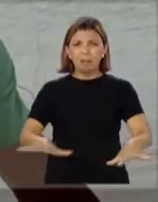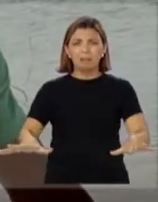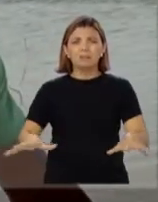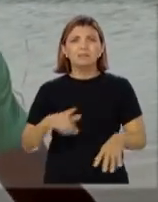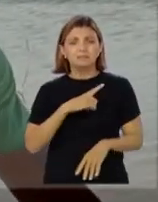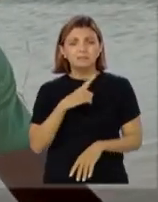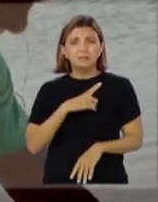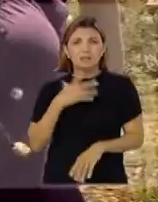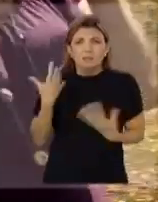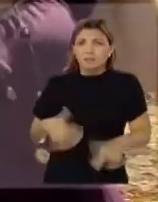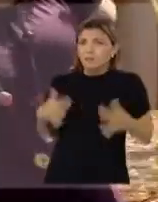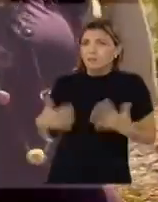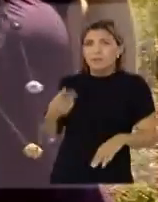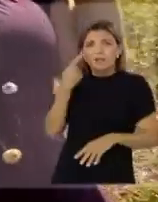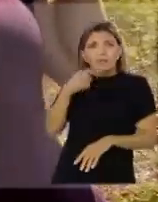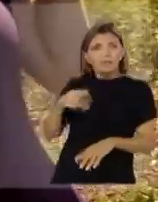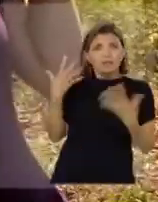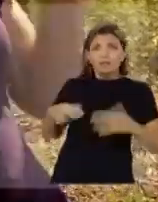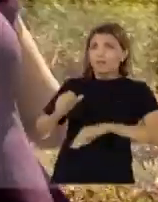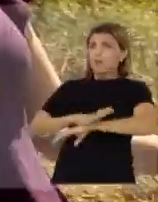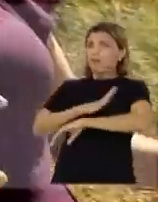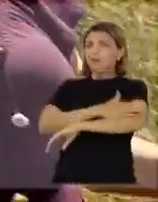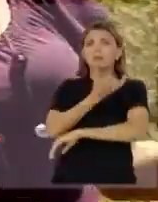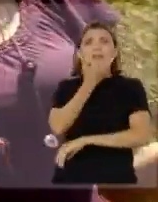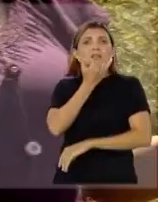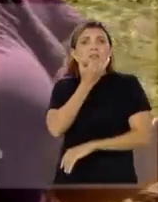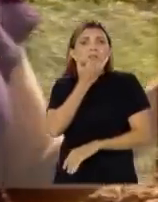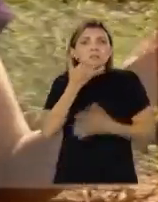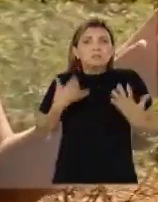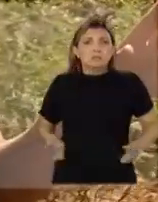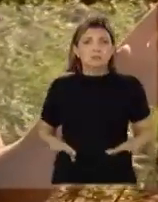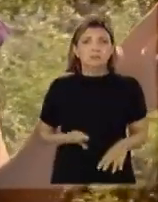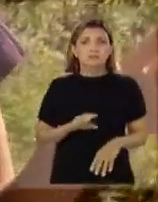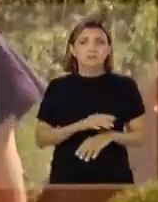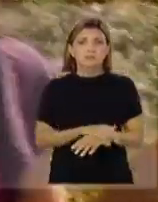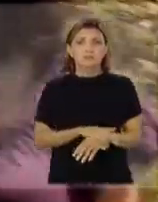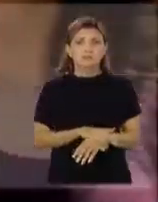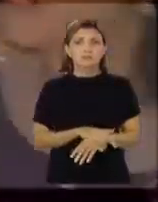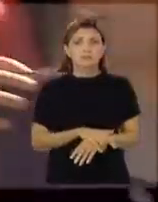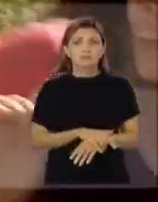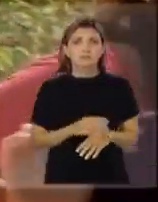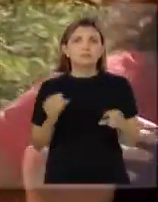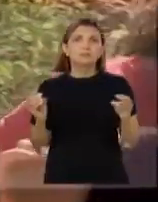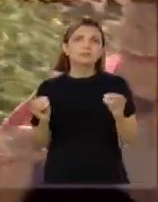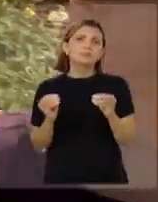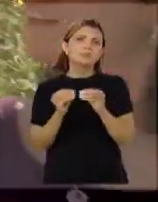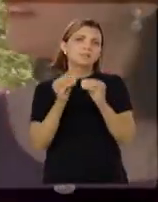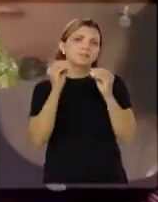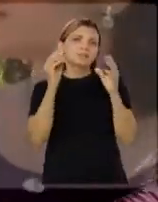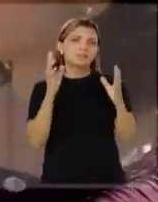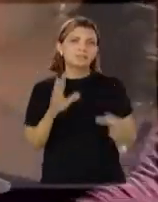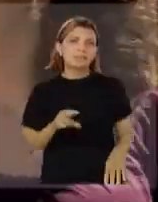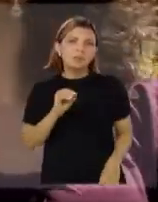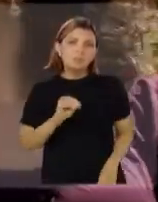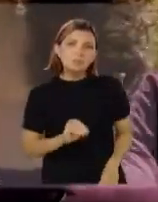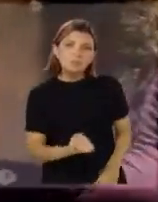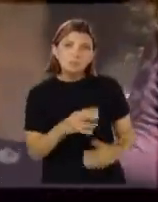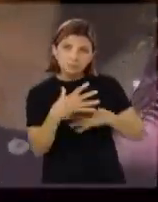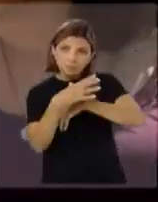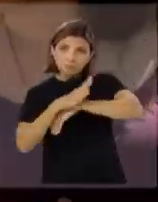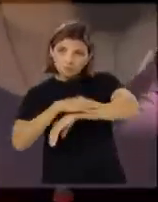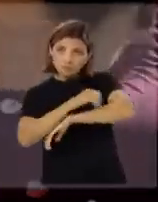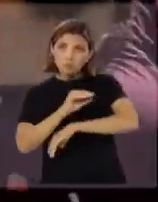sapo até do chão. Ai, gente, então me lembra de não aparecer aqui quando chover, hein? Ah, nem se o sapo te chegar e disser, ah, me dá um beijinho, Marta, eu